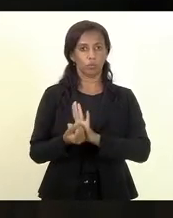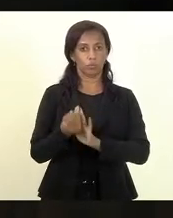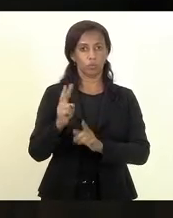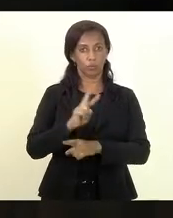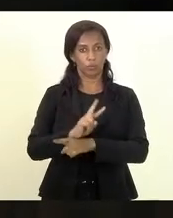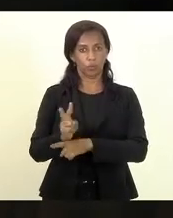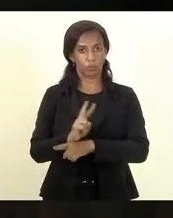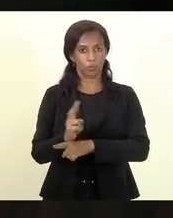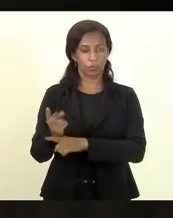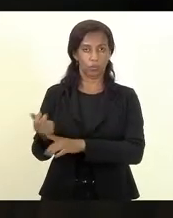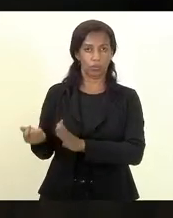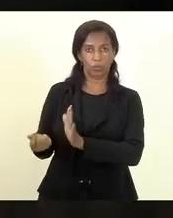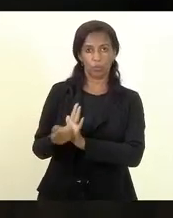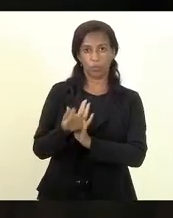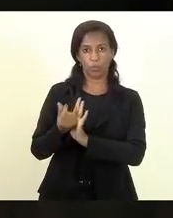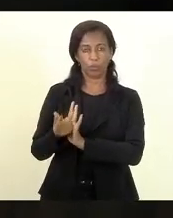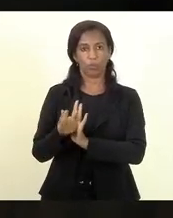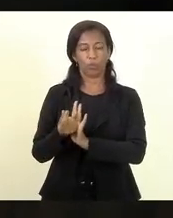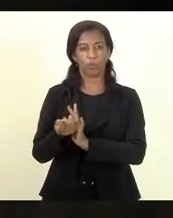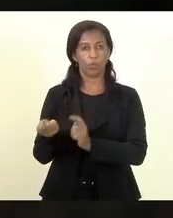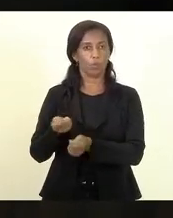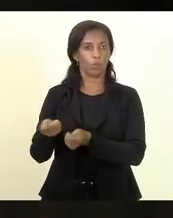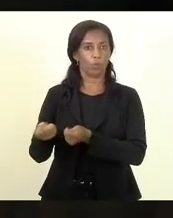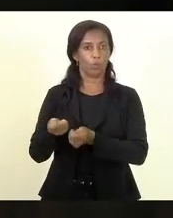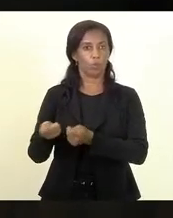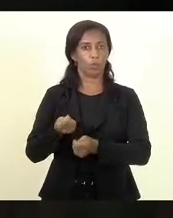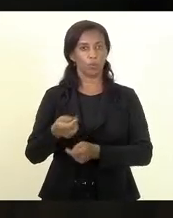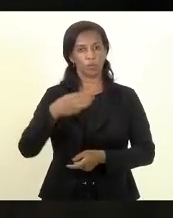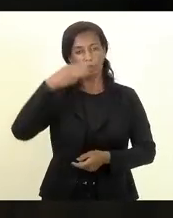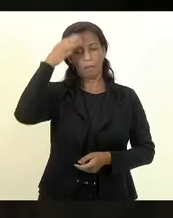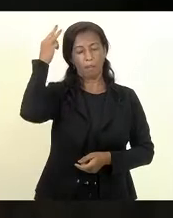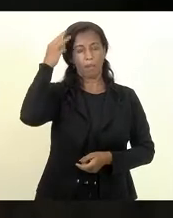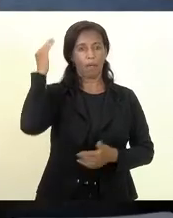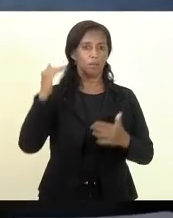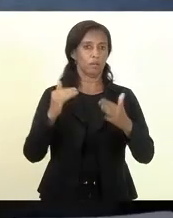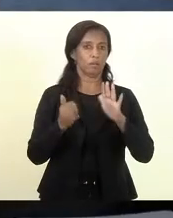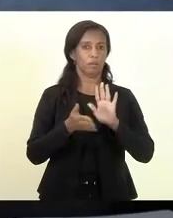Financeira e Controle, para emitir parecer, deputado Márcio Pacheco.